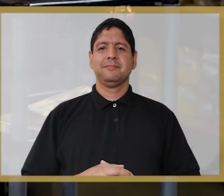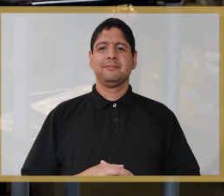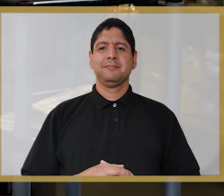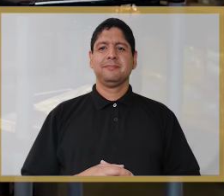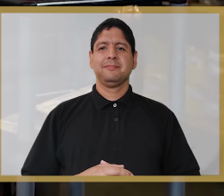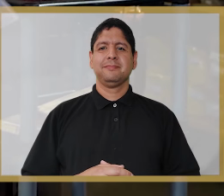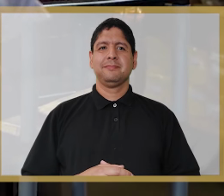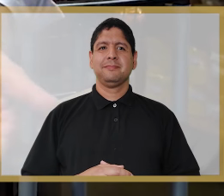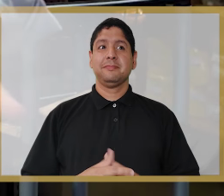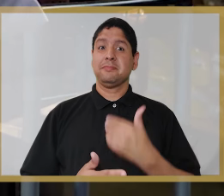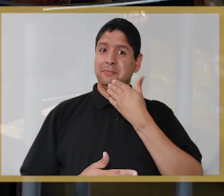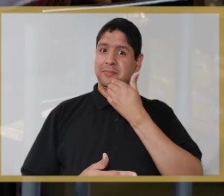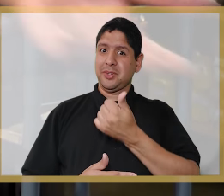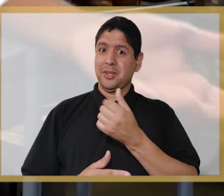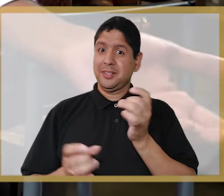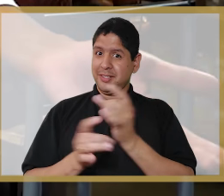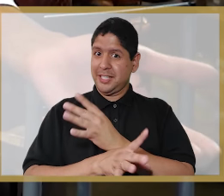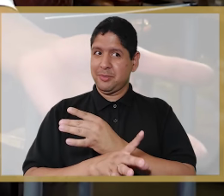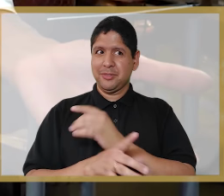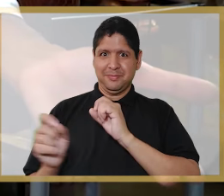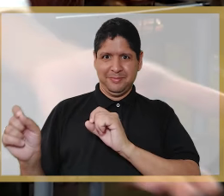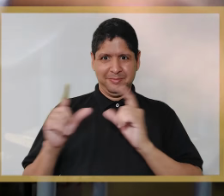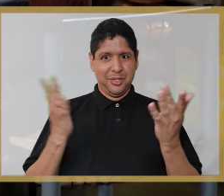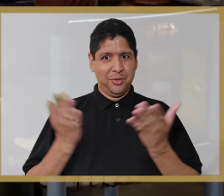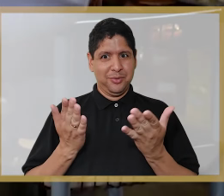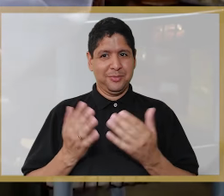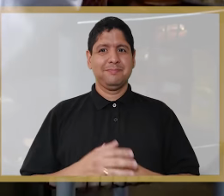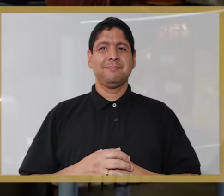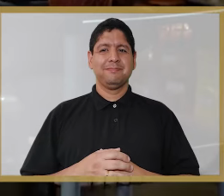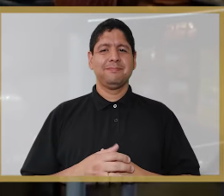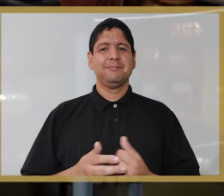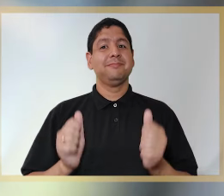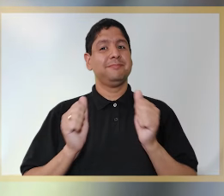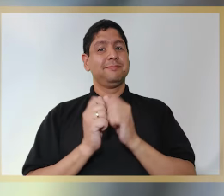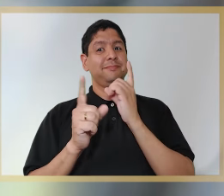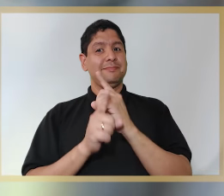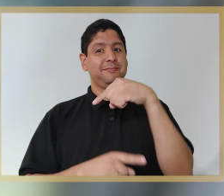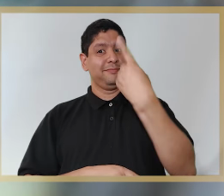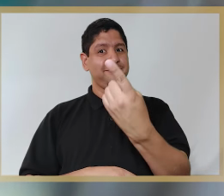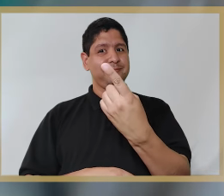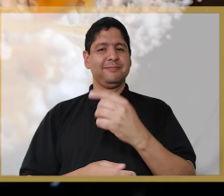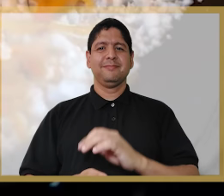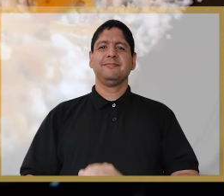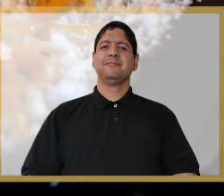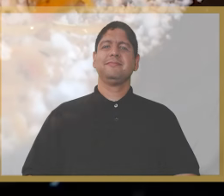Tem melhor forma de terminar o episódio de hoje? Vem comigo então, até a próxima!